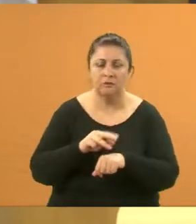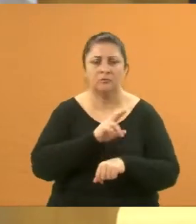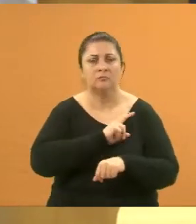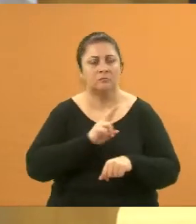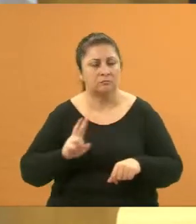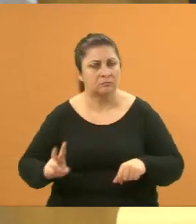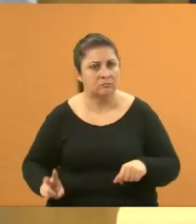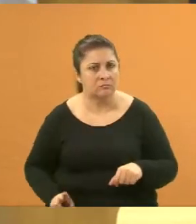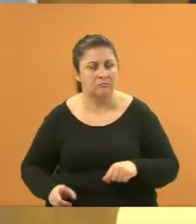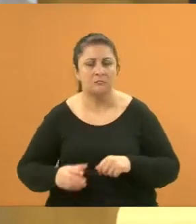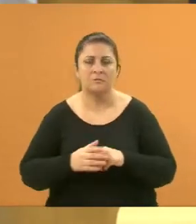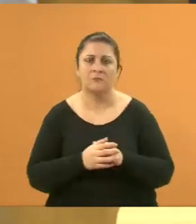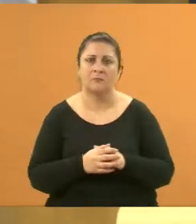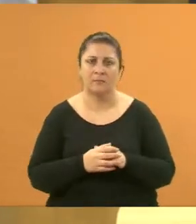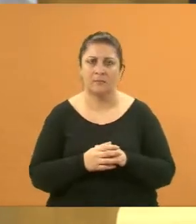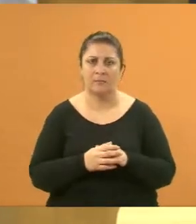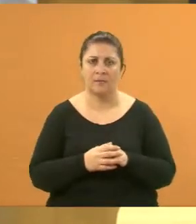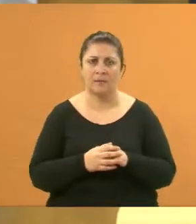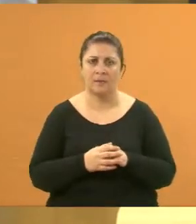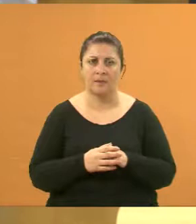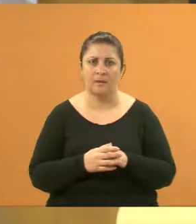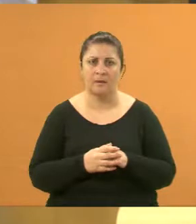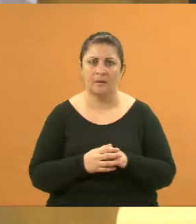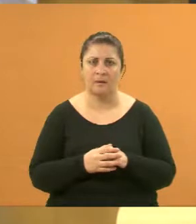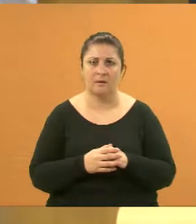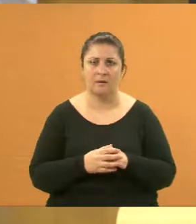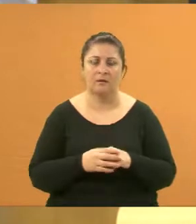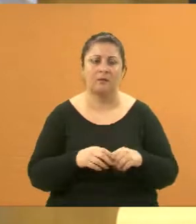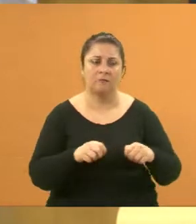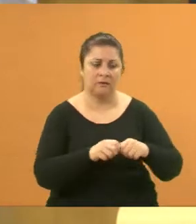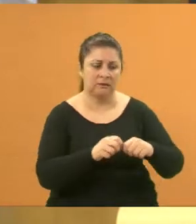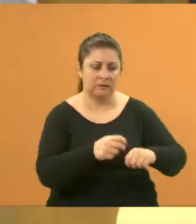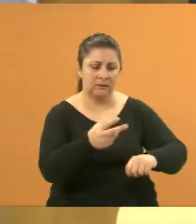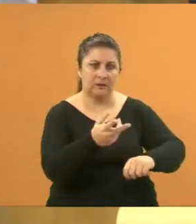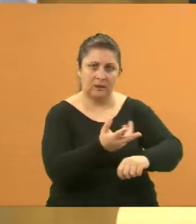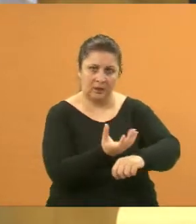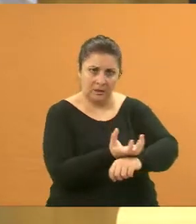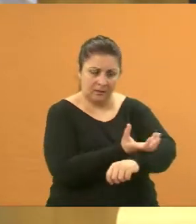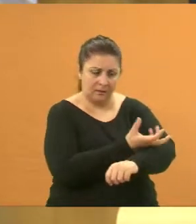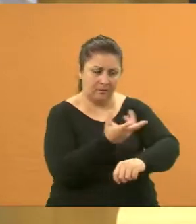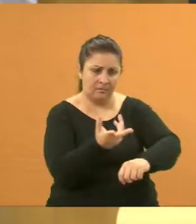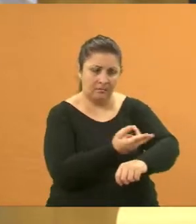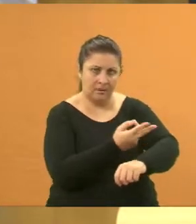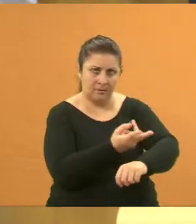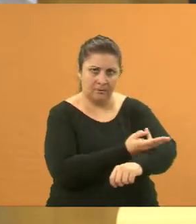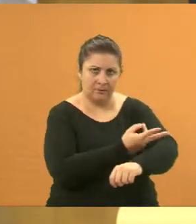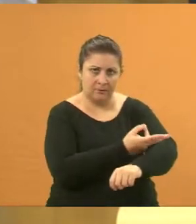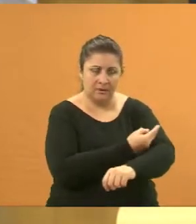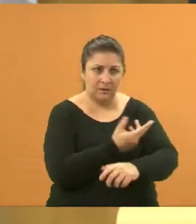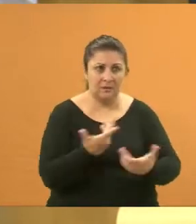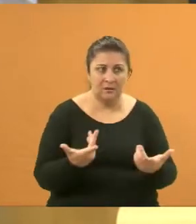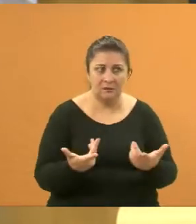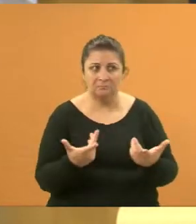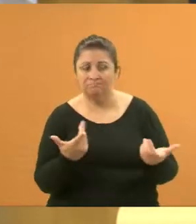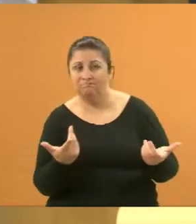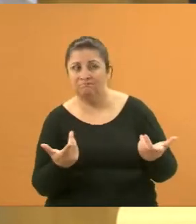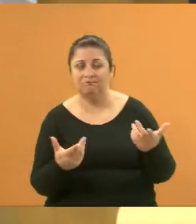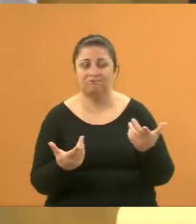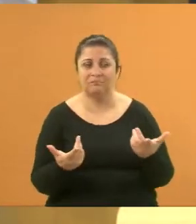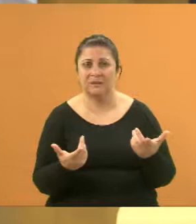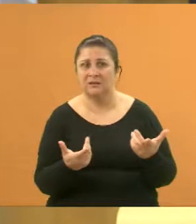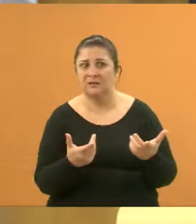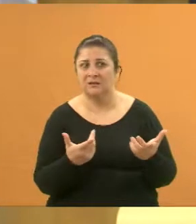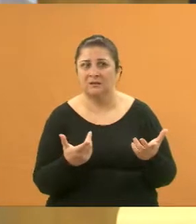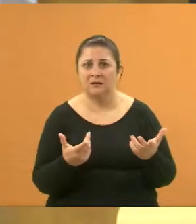vereadores. Eu acho que colocar a capina nessa forma de isenção aí, ela é um pouco contestável, porque às